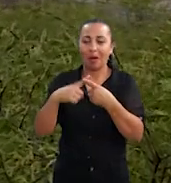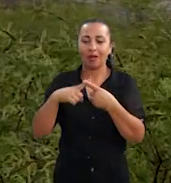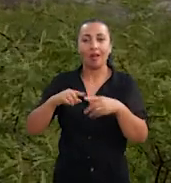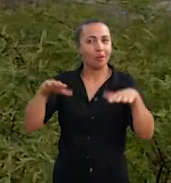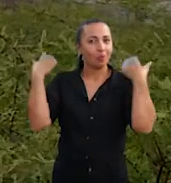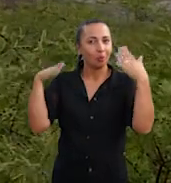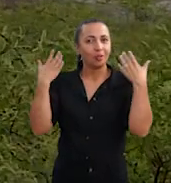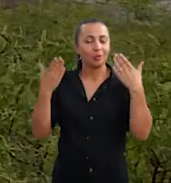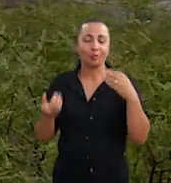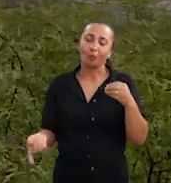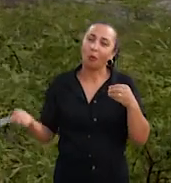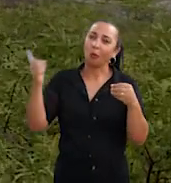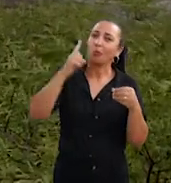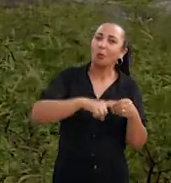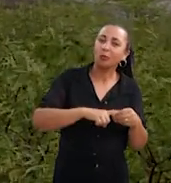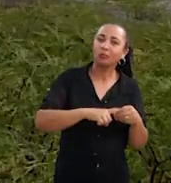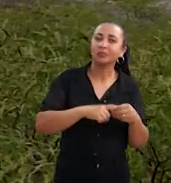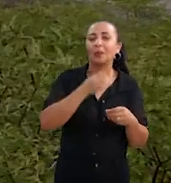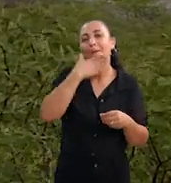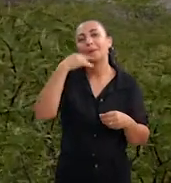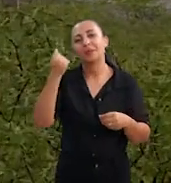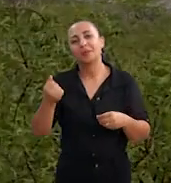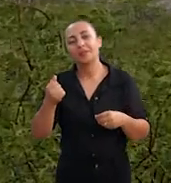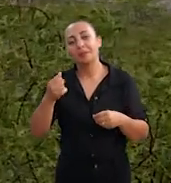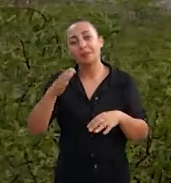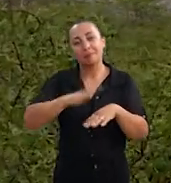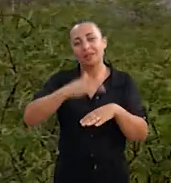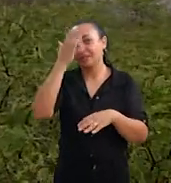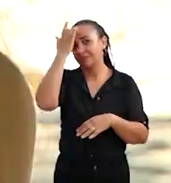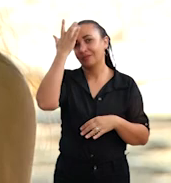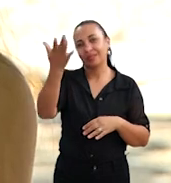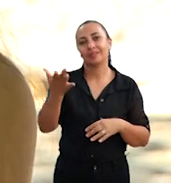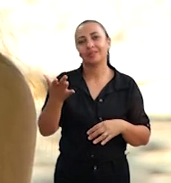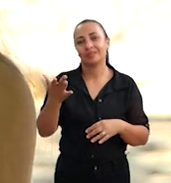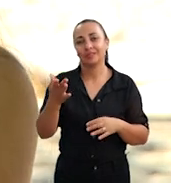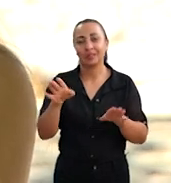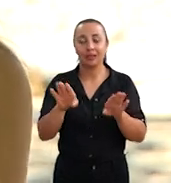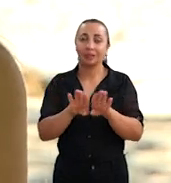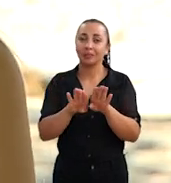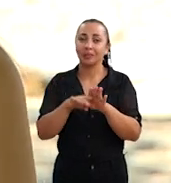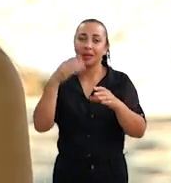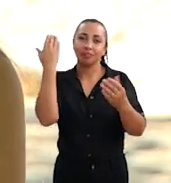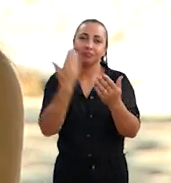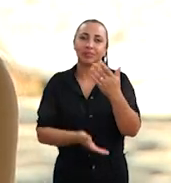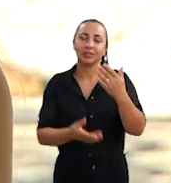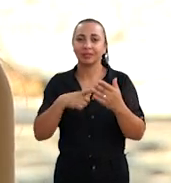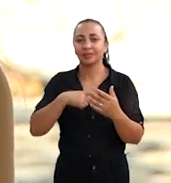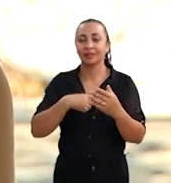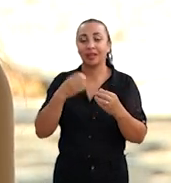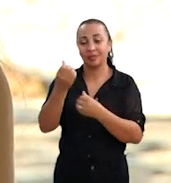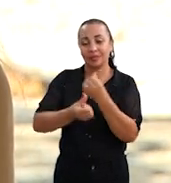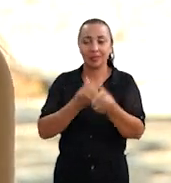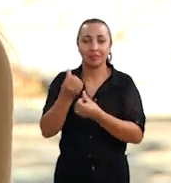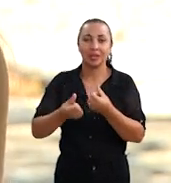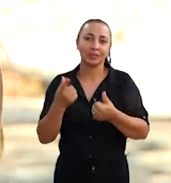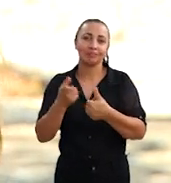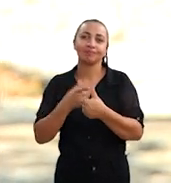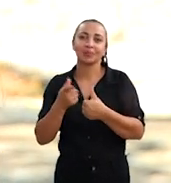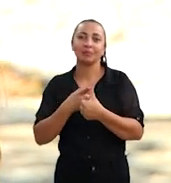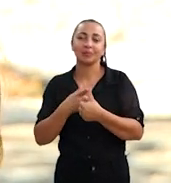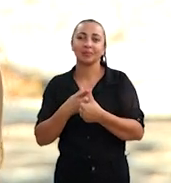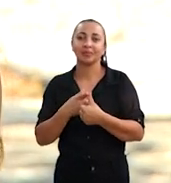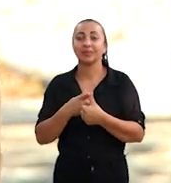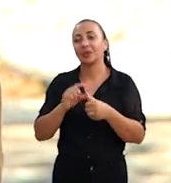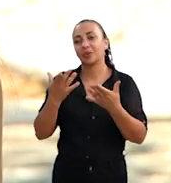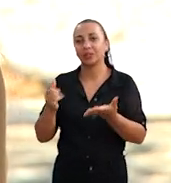né? Então, recuperaram com maior facilidade a perda que tiveram no primeiro semestre,